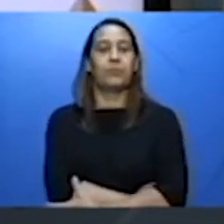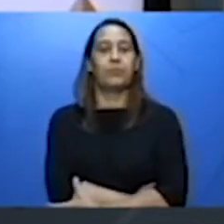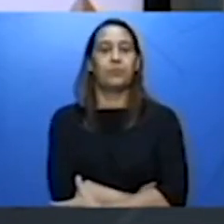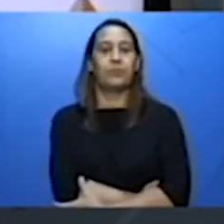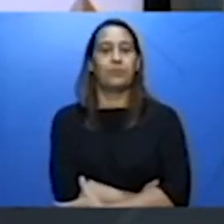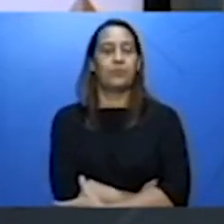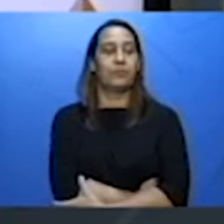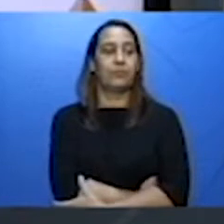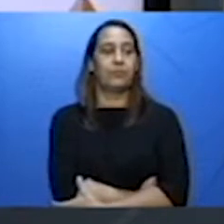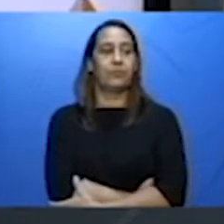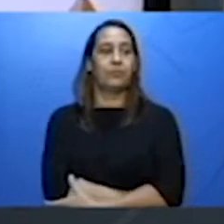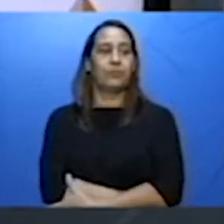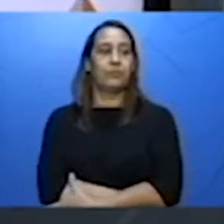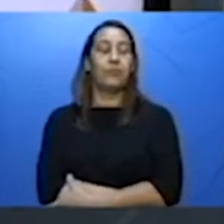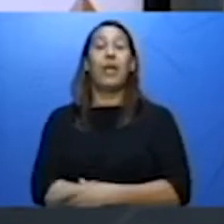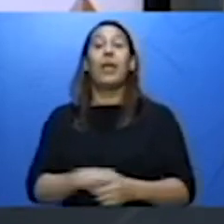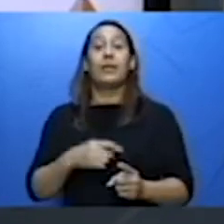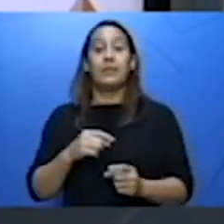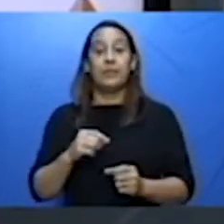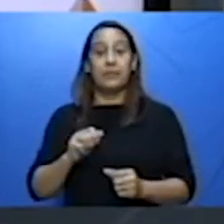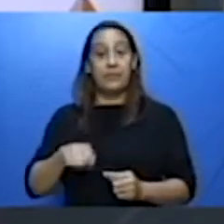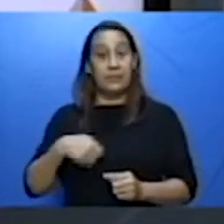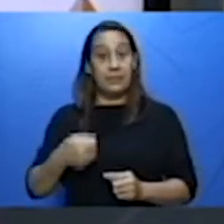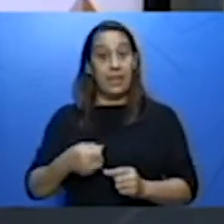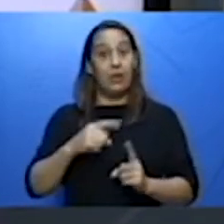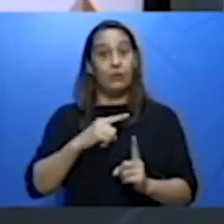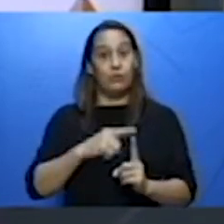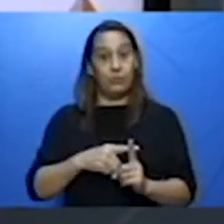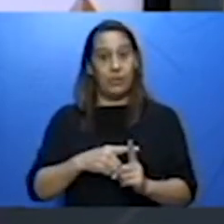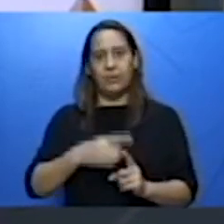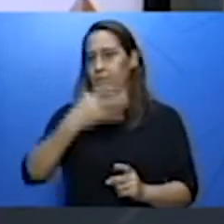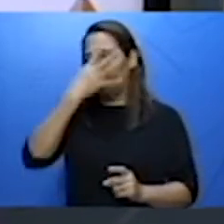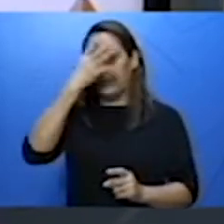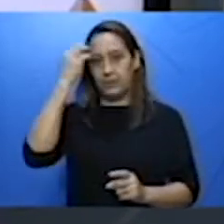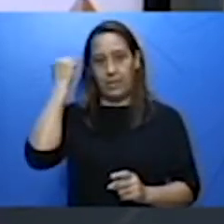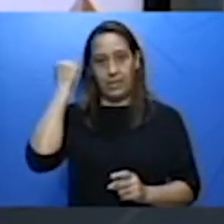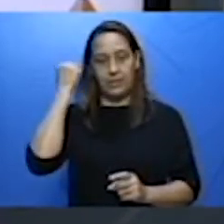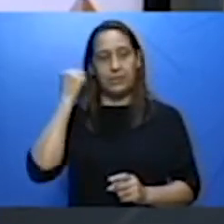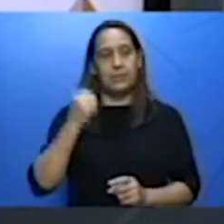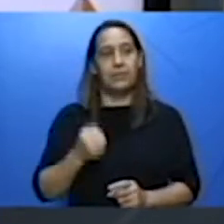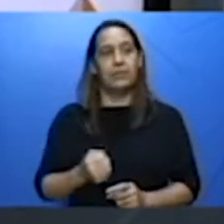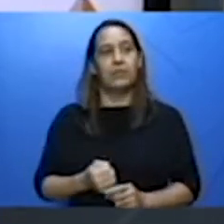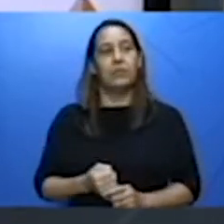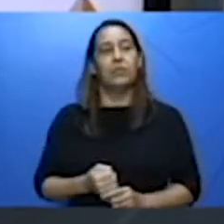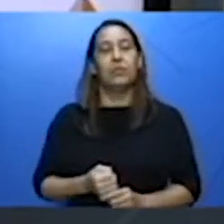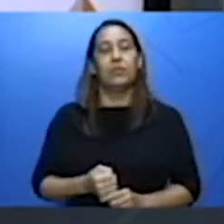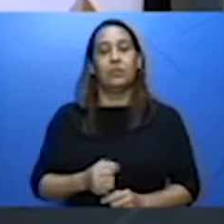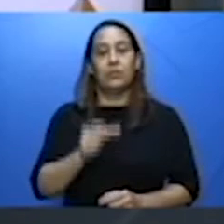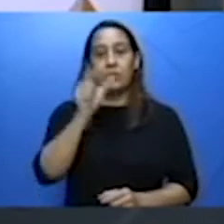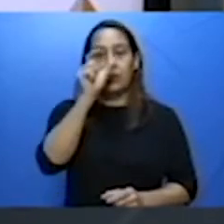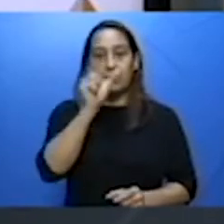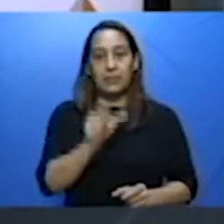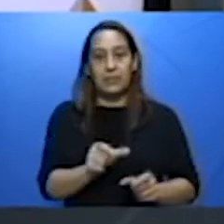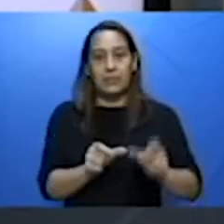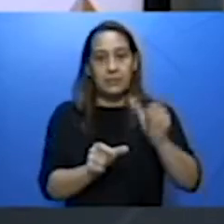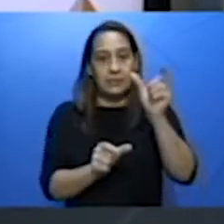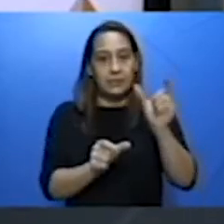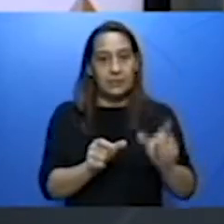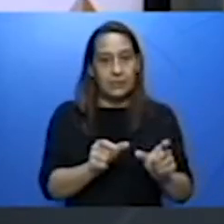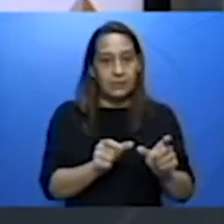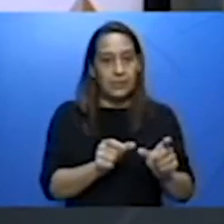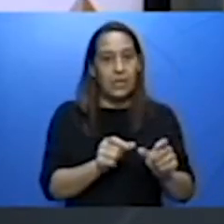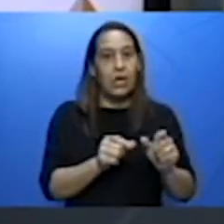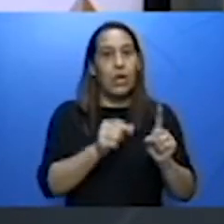Mais, não esquece do mais. 38, coloca, tá vendo, ó? Isso aqui é super importante, gente,